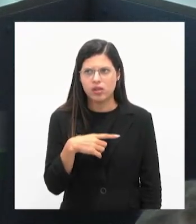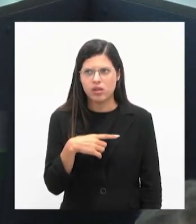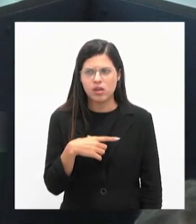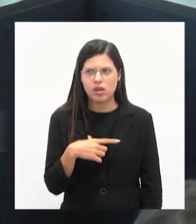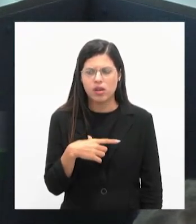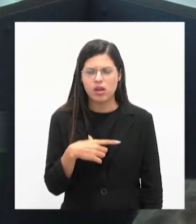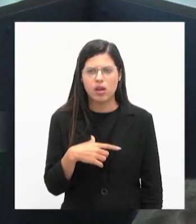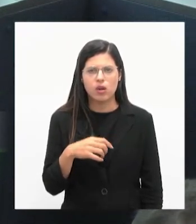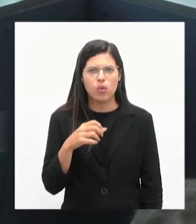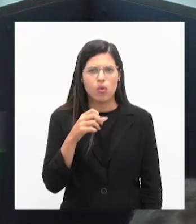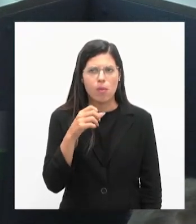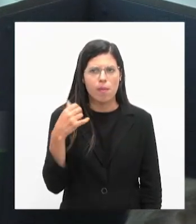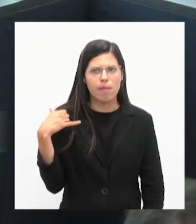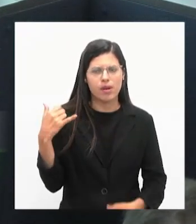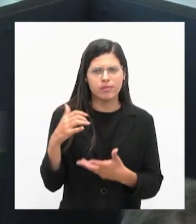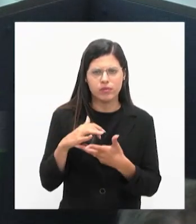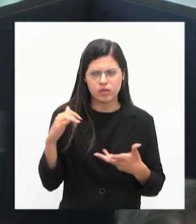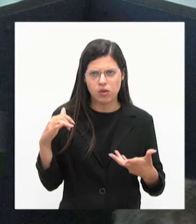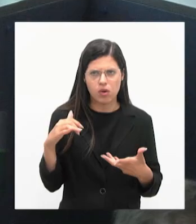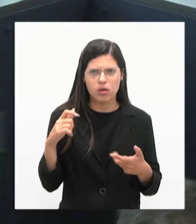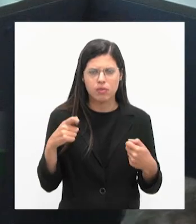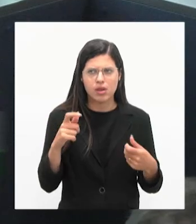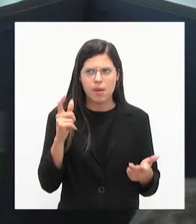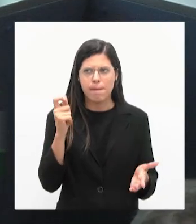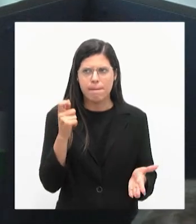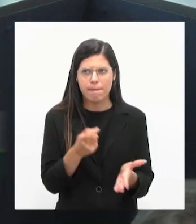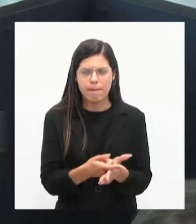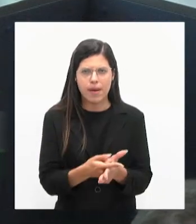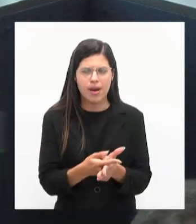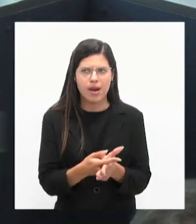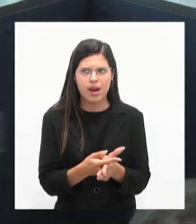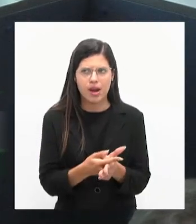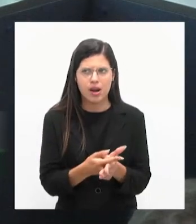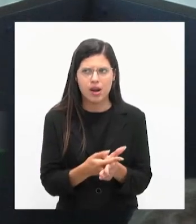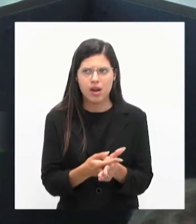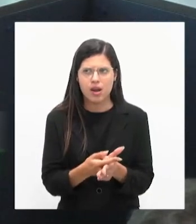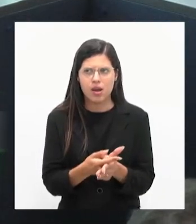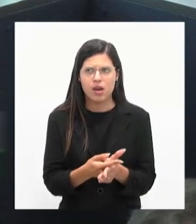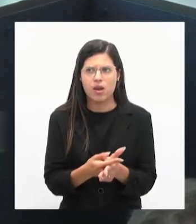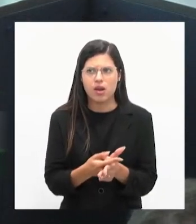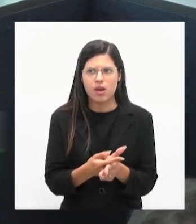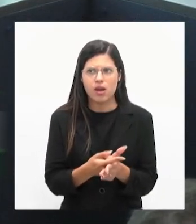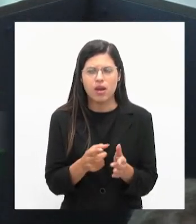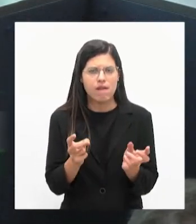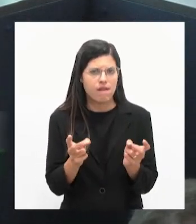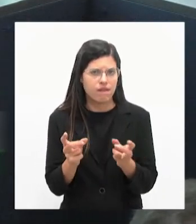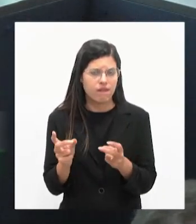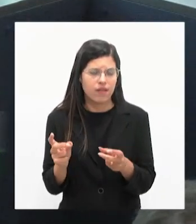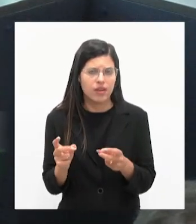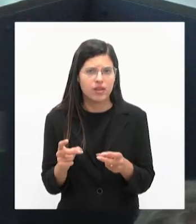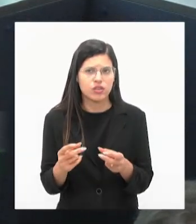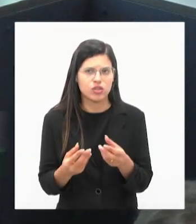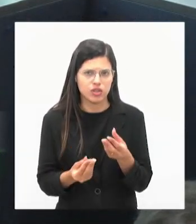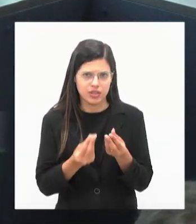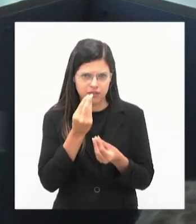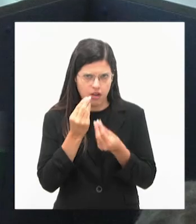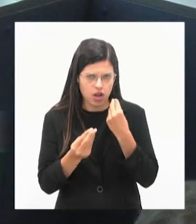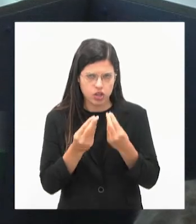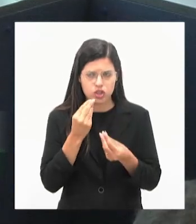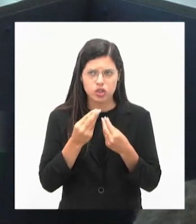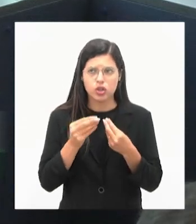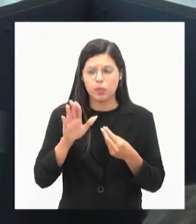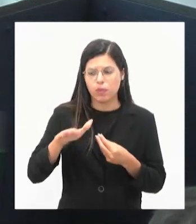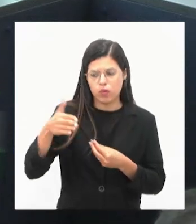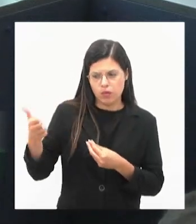propina para os corruptos da Prefeitura do Rio de Janeiro, porque vão lá encher o saco dela e ela está vendendo salgadinho. Do lado tem